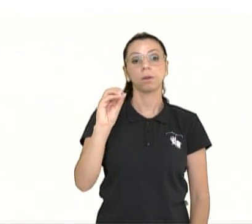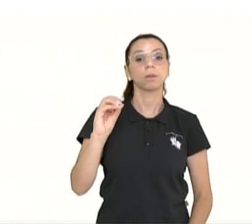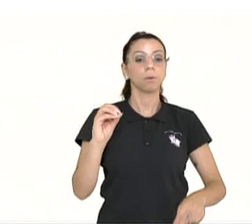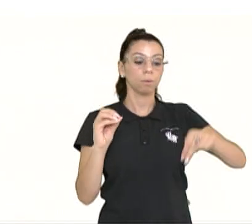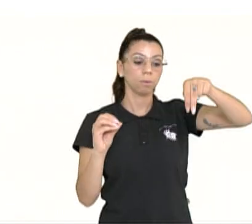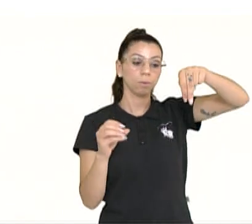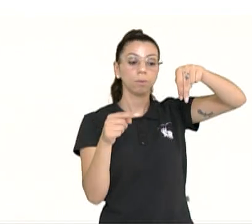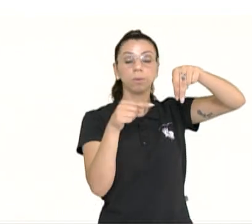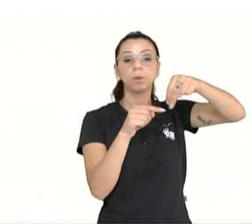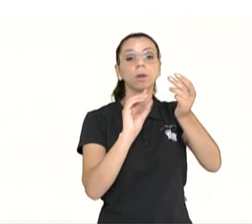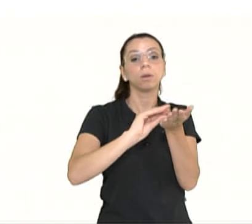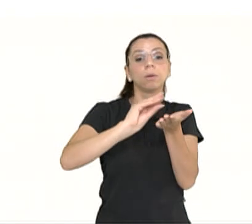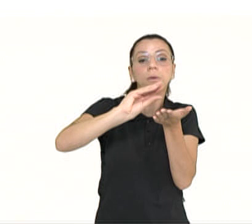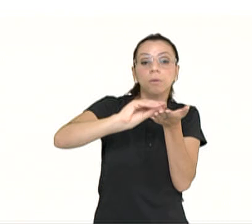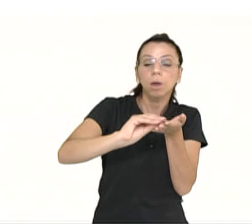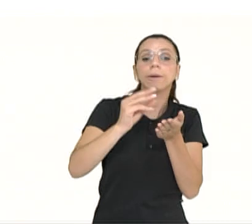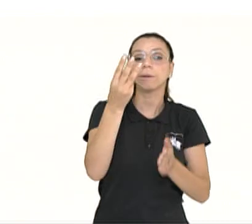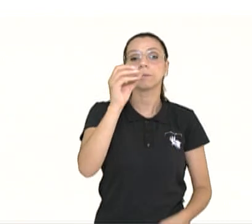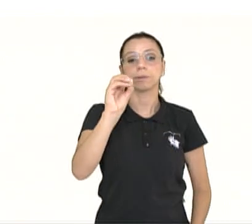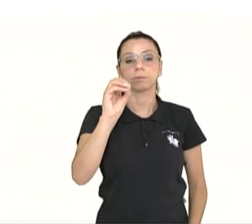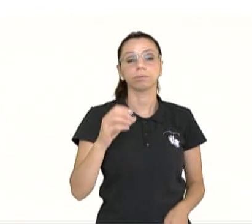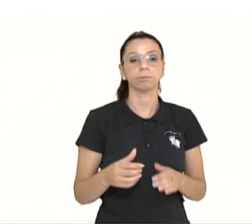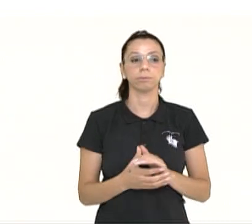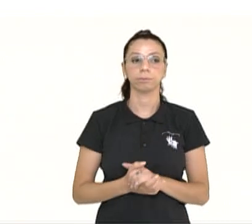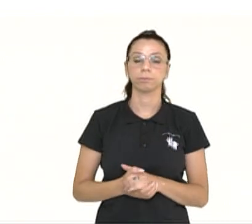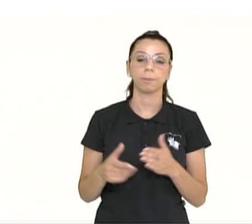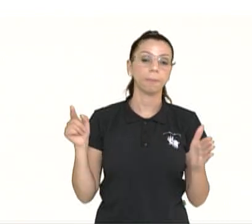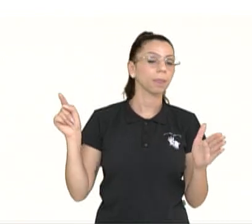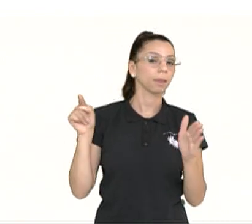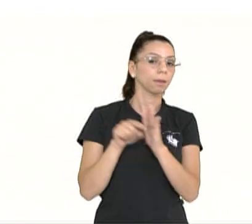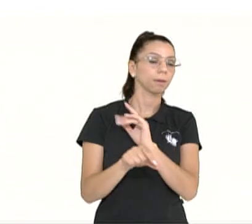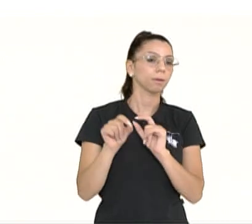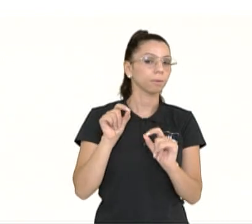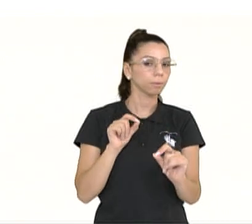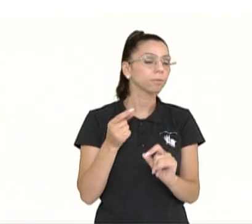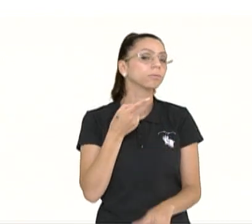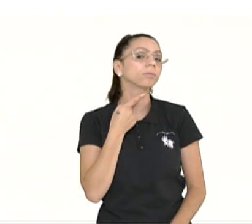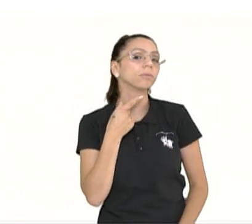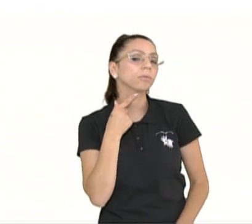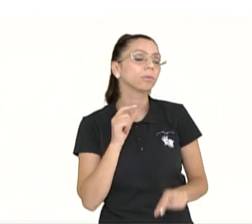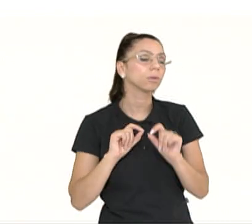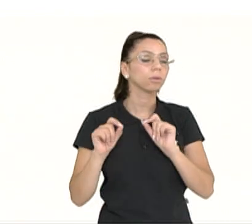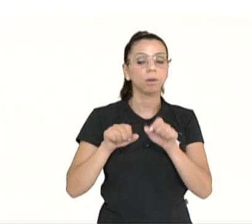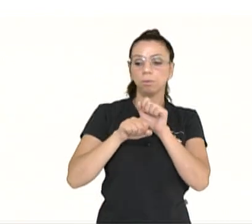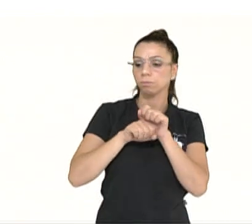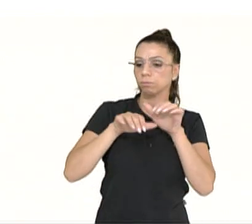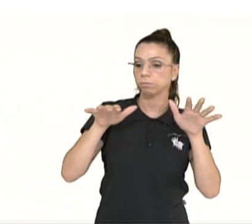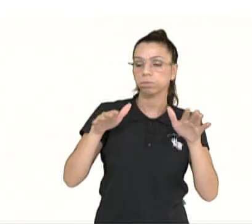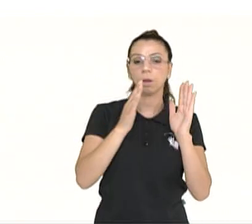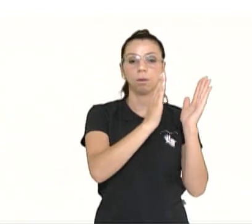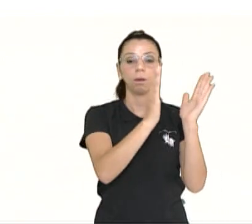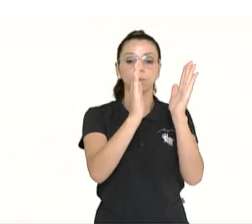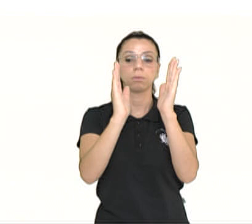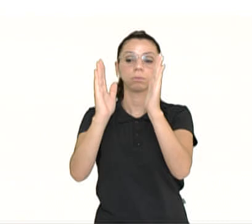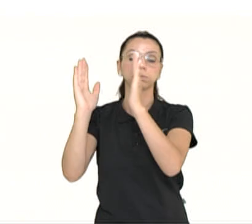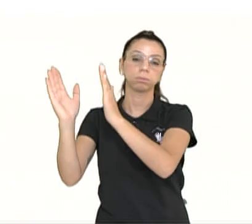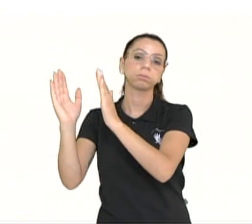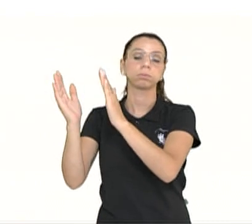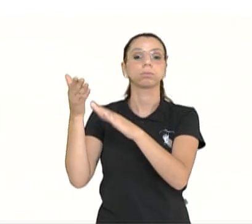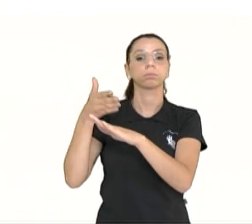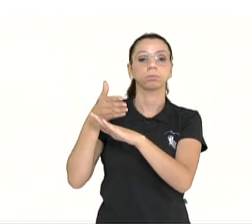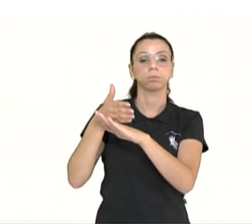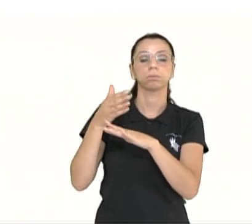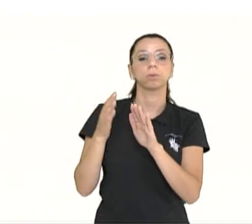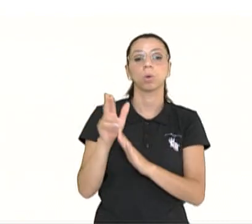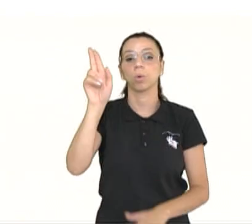dados da minha amostra, são 30. Então, aqui a pergunta é: deseja-se fazer uma distribuição de frequências